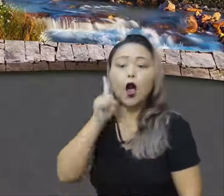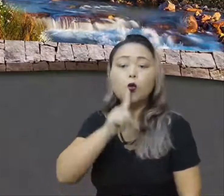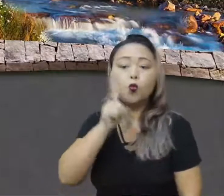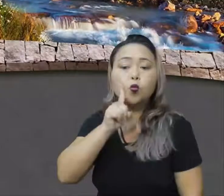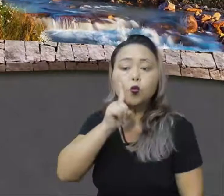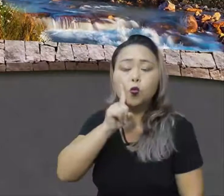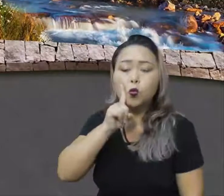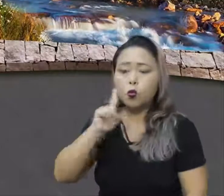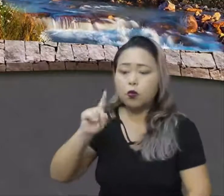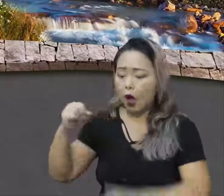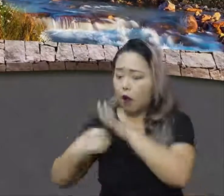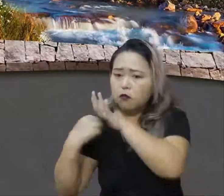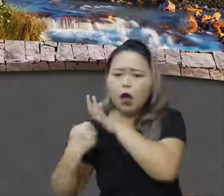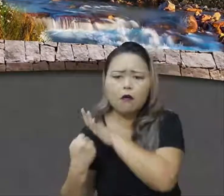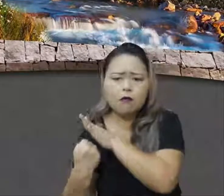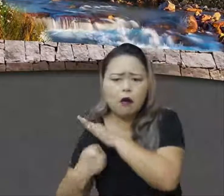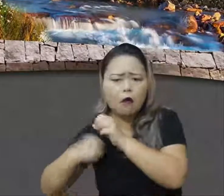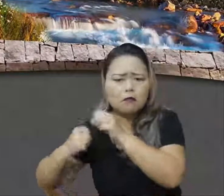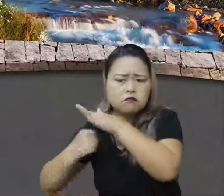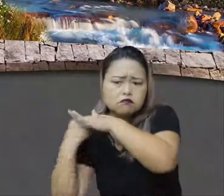industrial deles é muito grande.